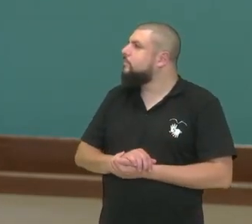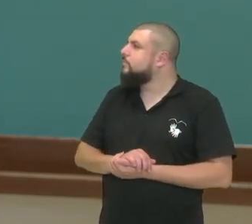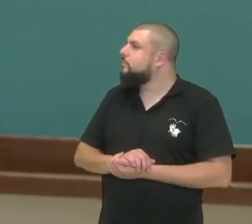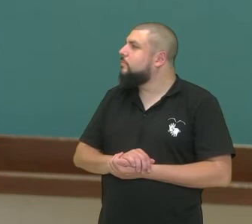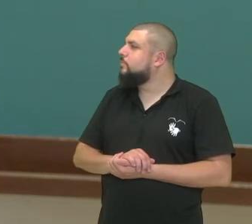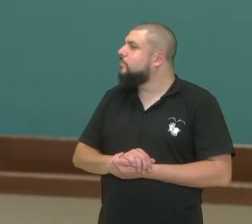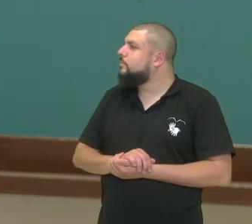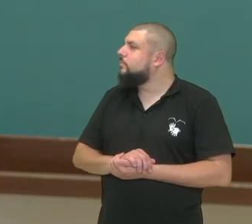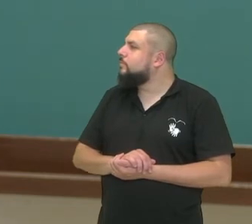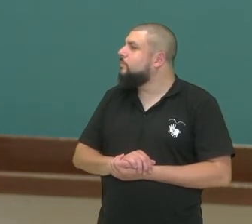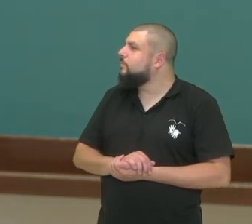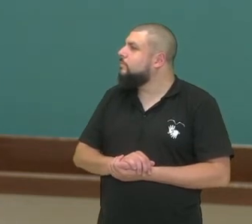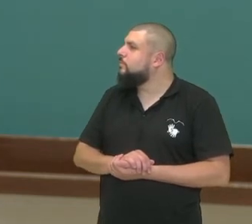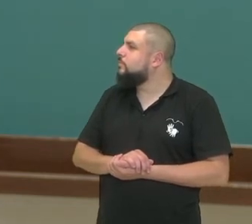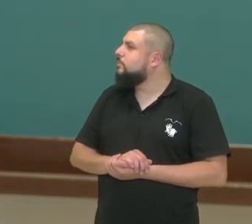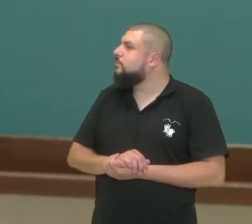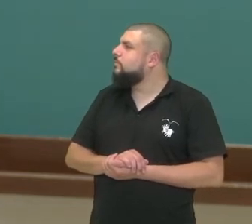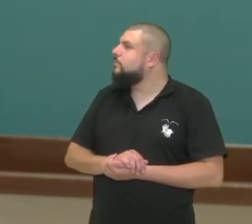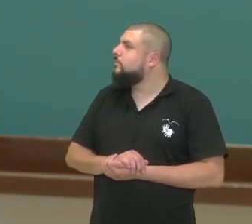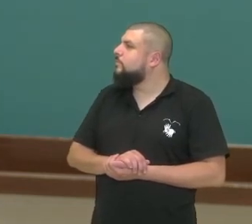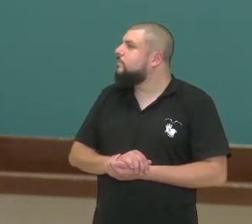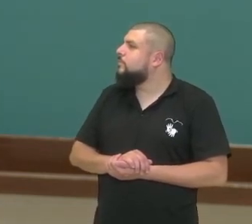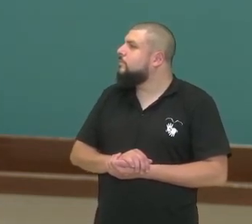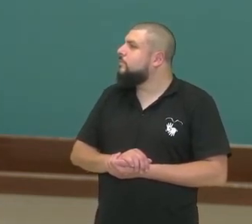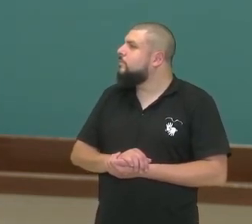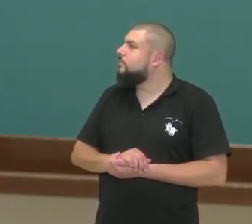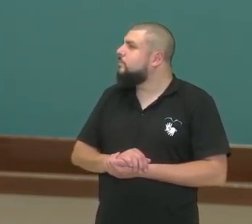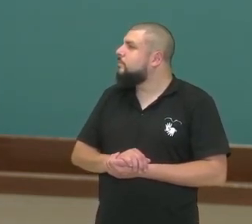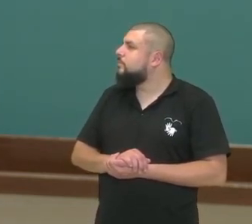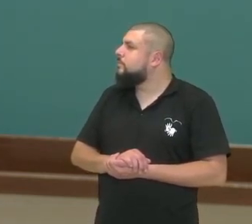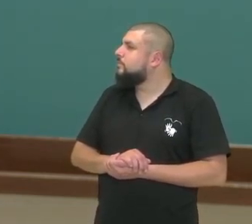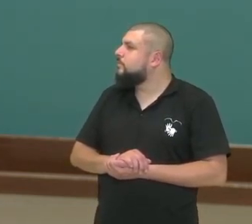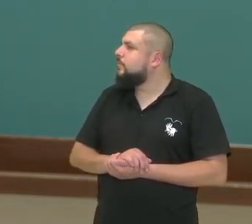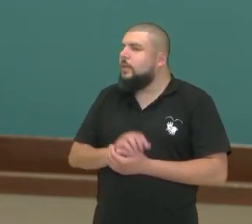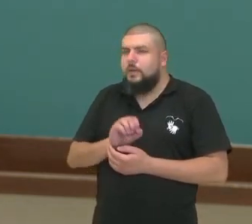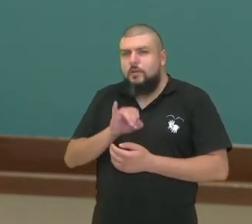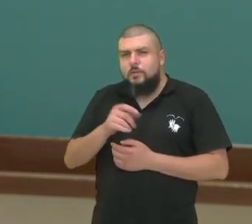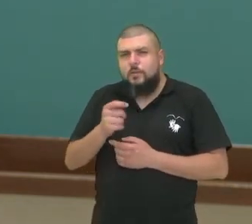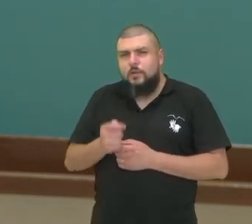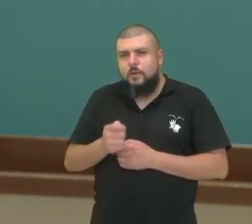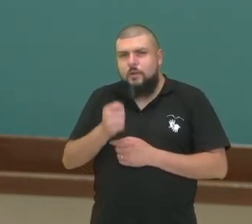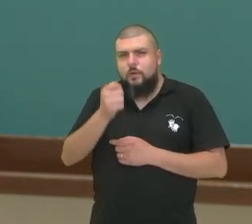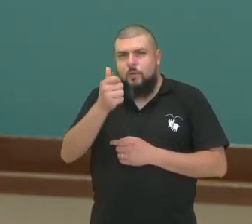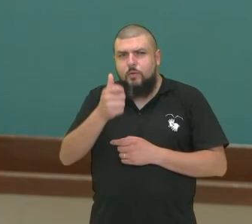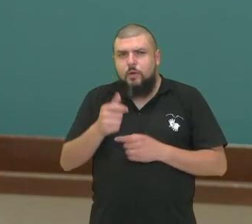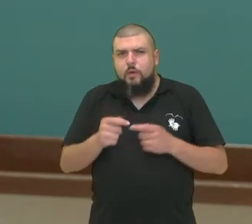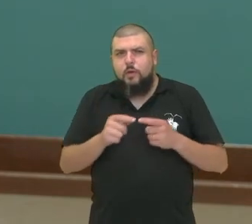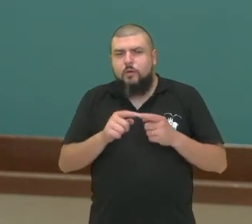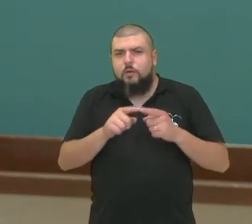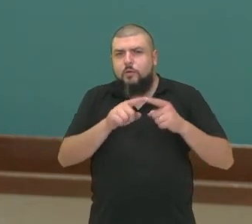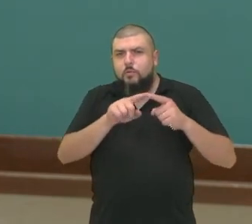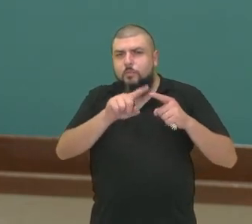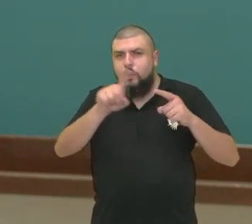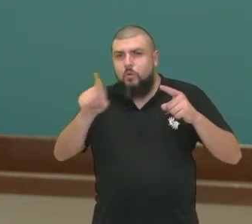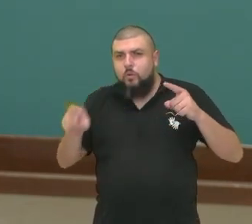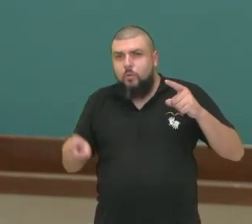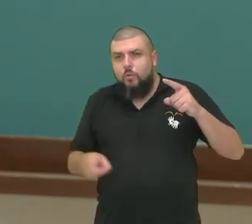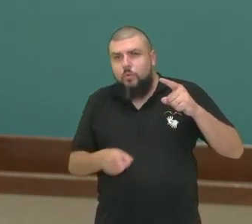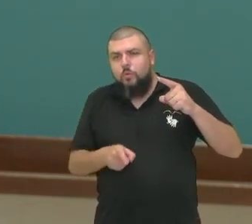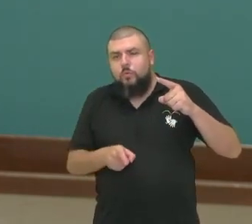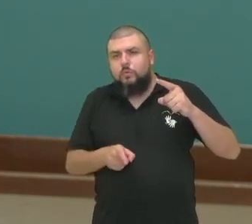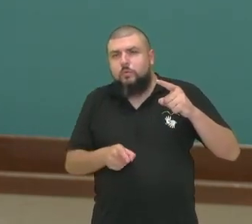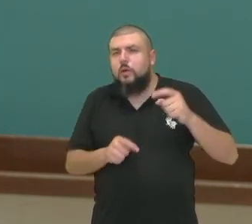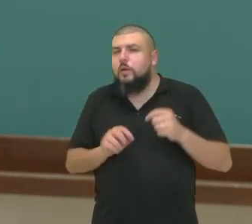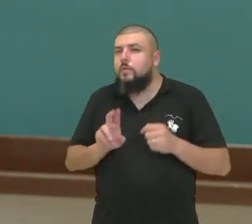né? Quando a gente vê que ela faz uma outra manobra, pouquinho, quase para completar um giro completo, a gente tem 3/4